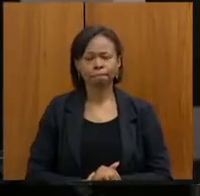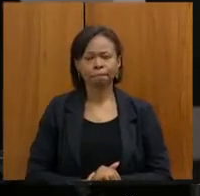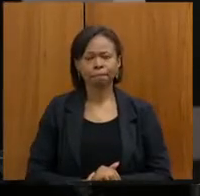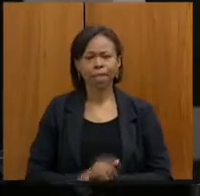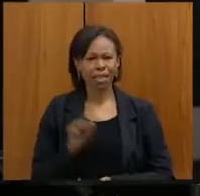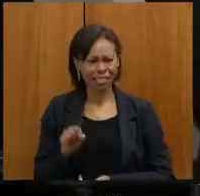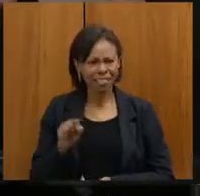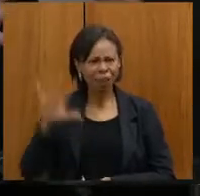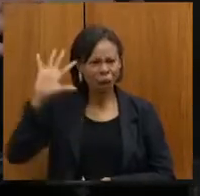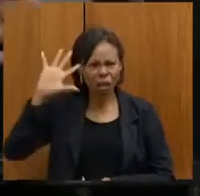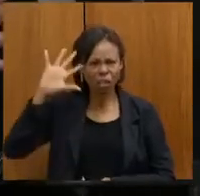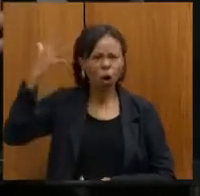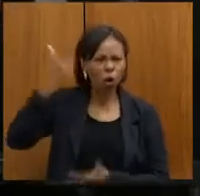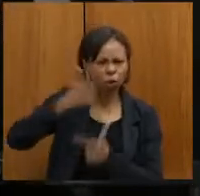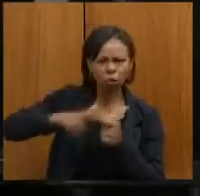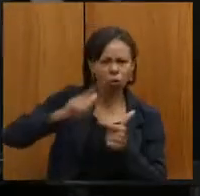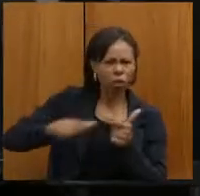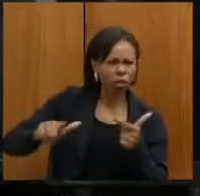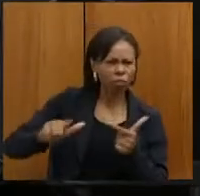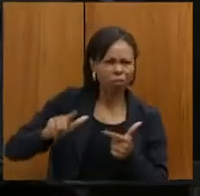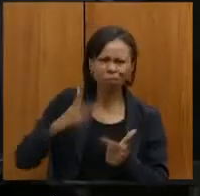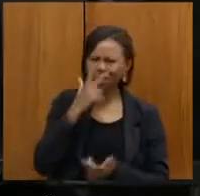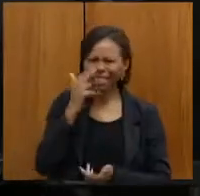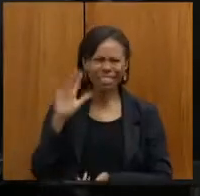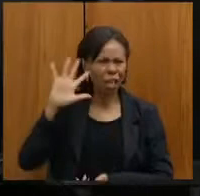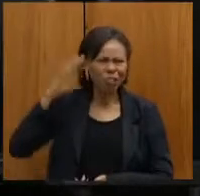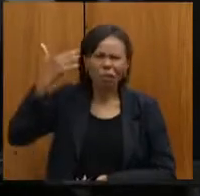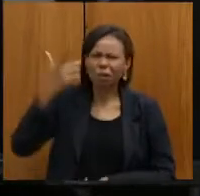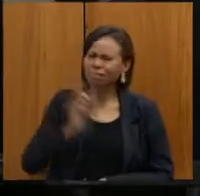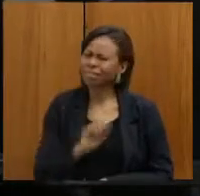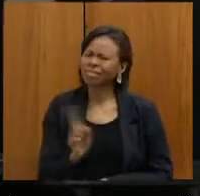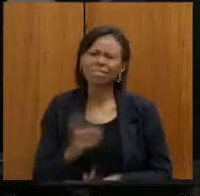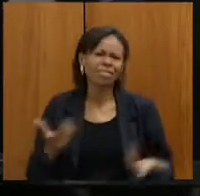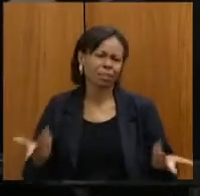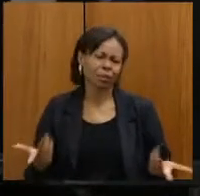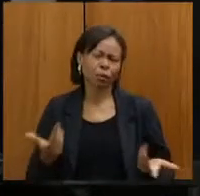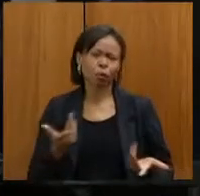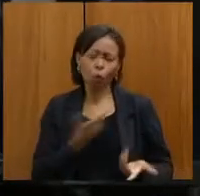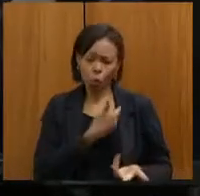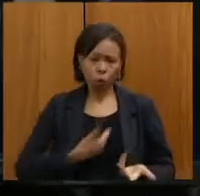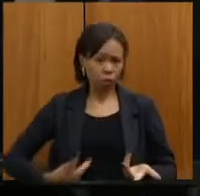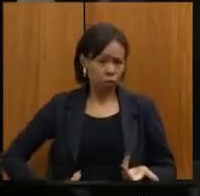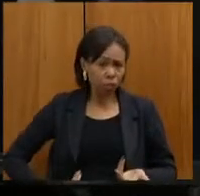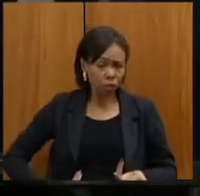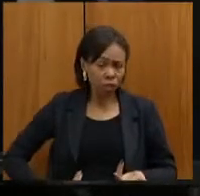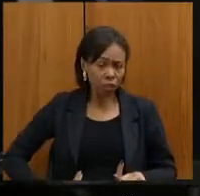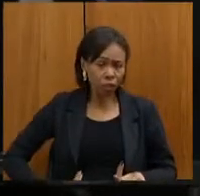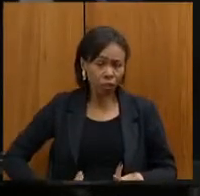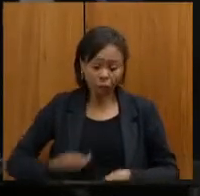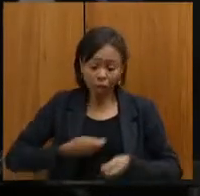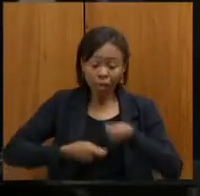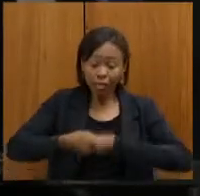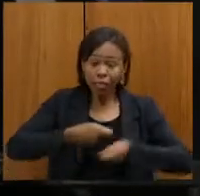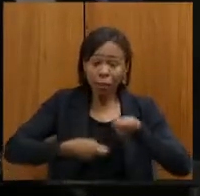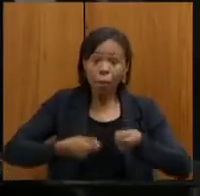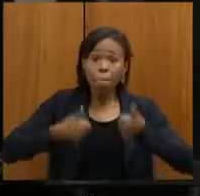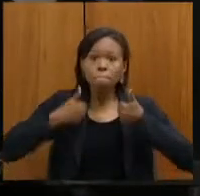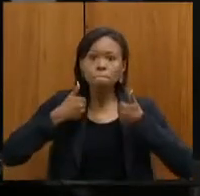isso fosse a solução dos problemas solução de problemas o governo estadual é bom a gestão